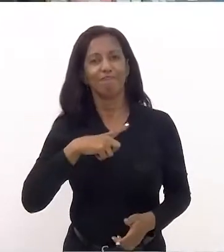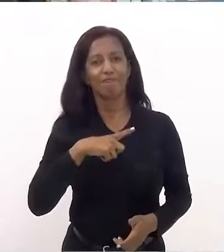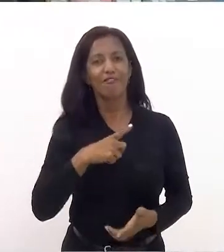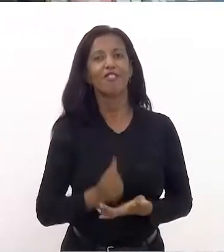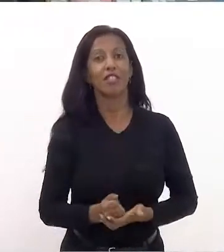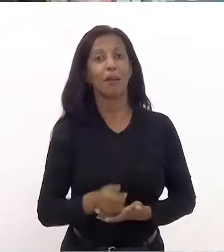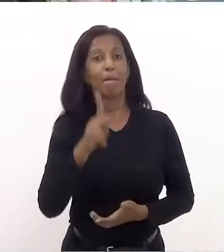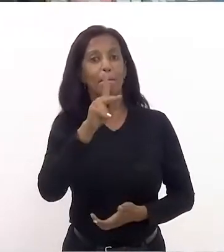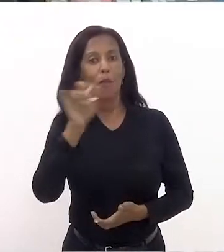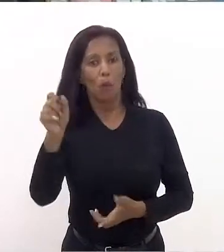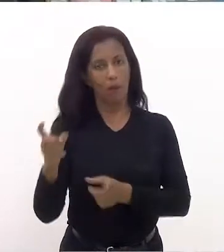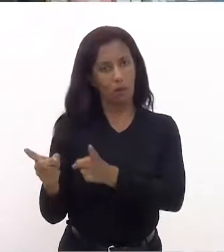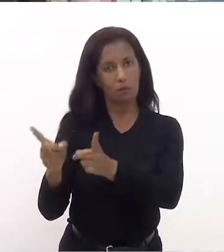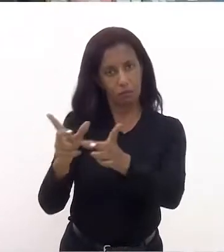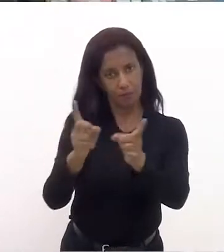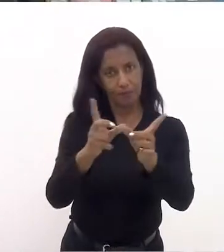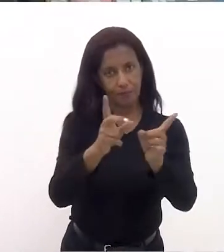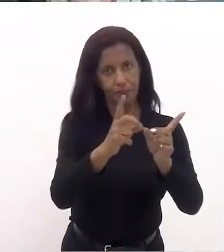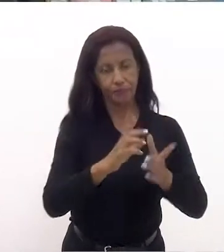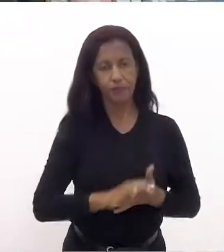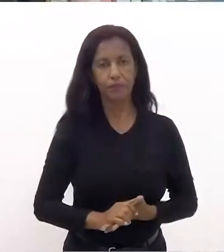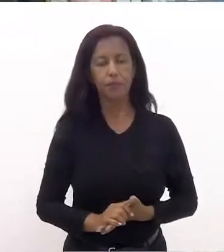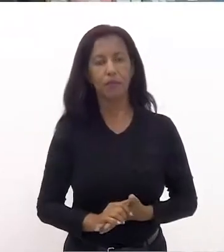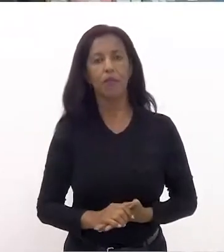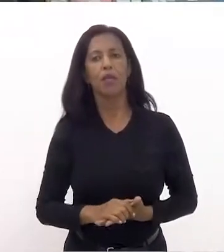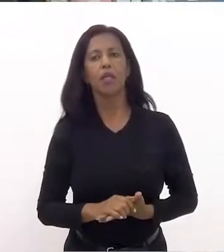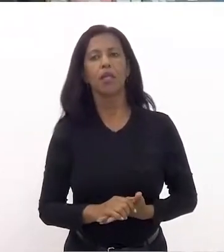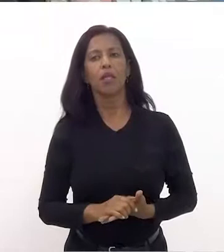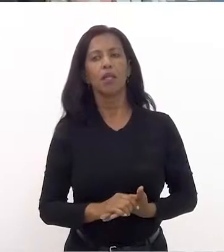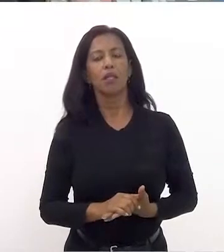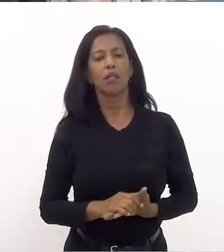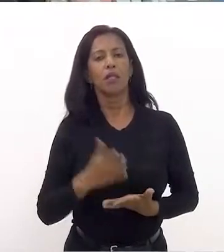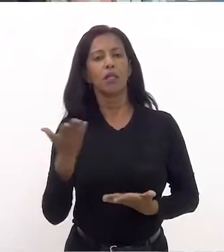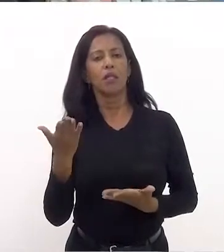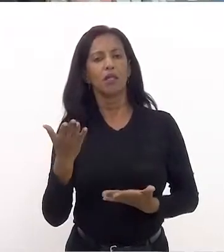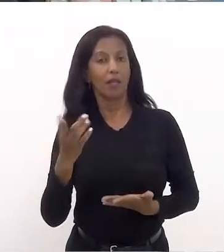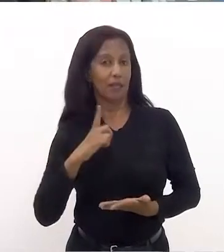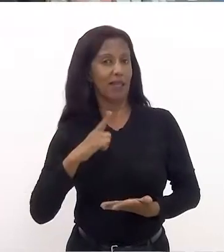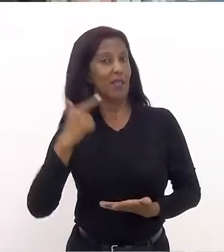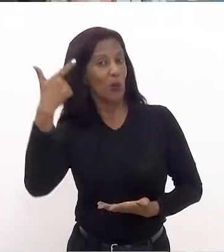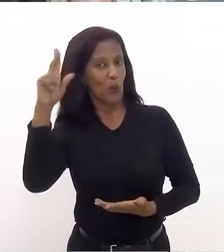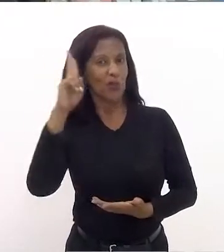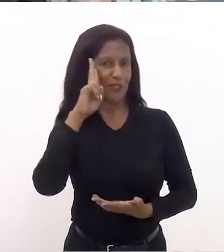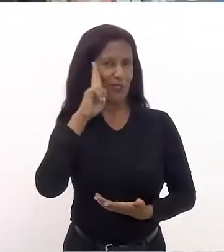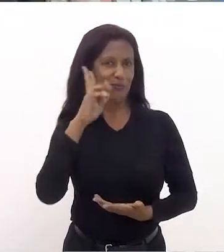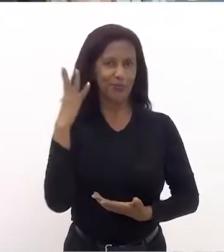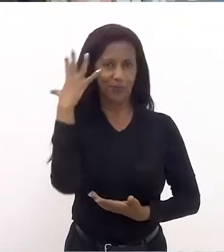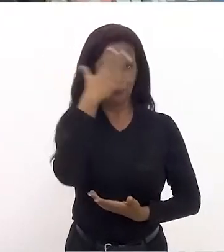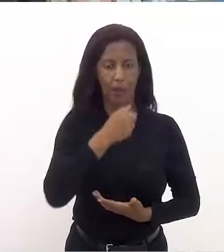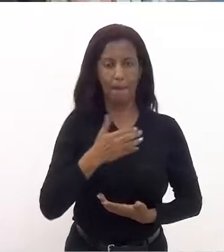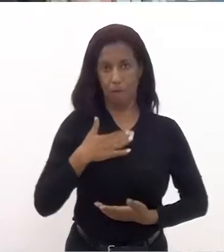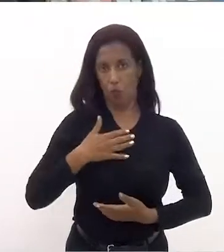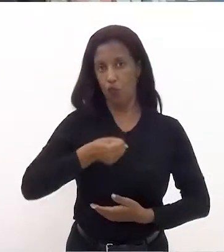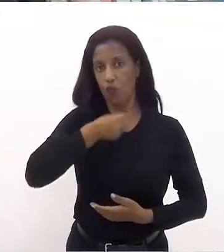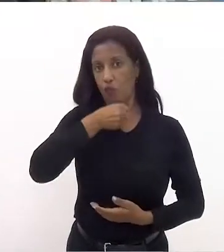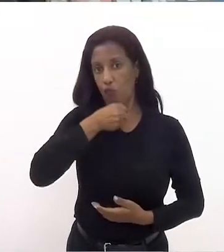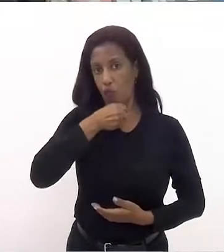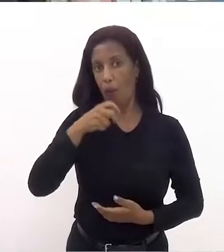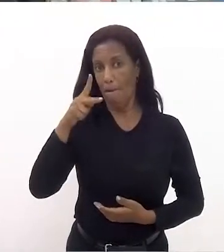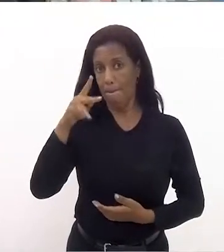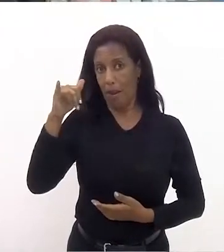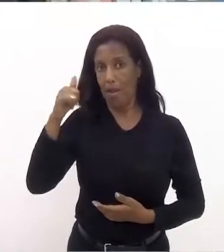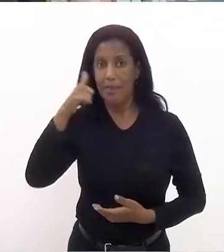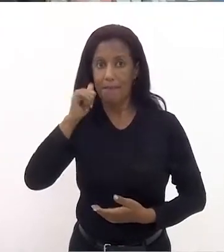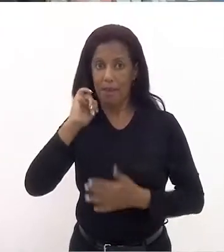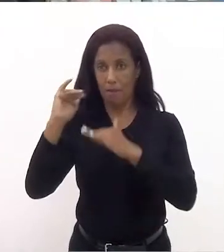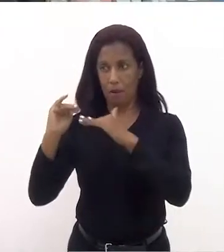Enfim, meu pai era comerciante e até tem uma outra história bonita. O meu avô, pai da